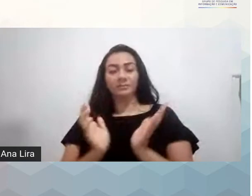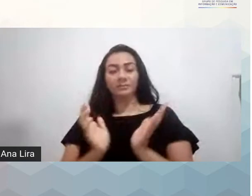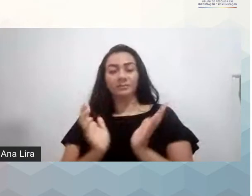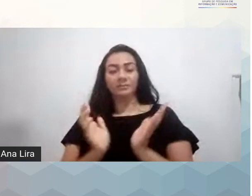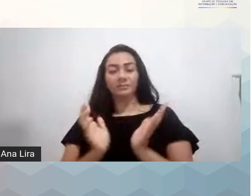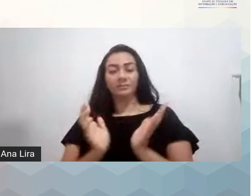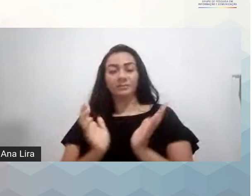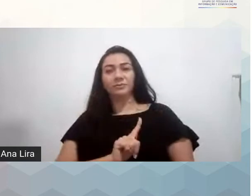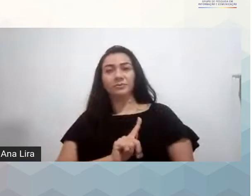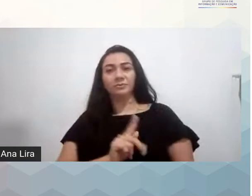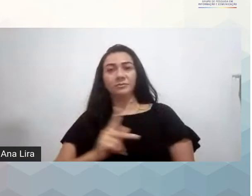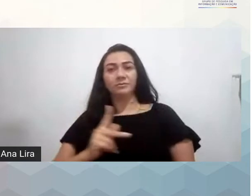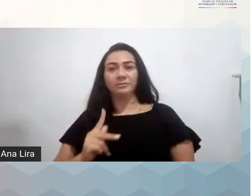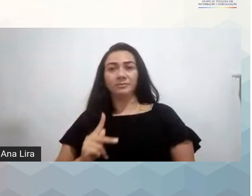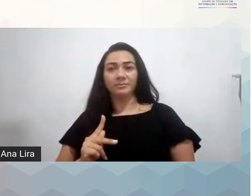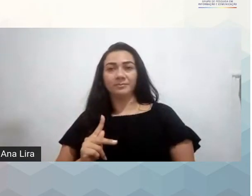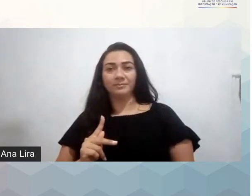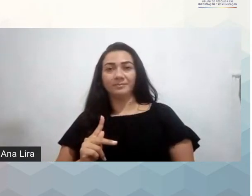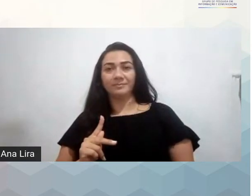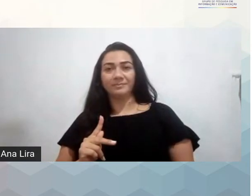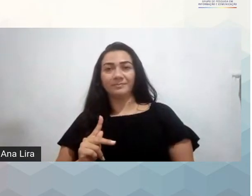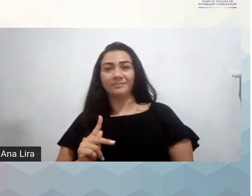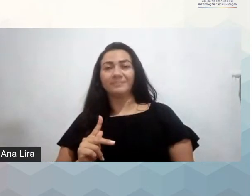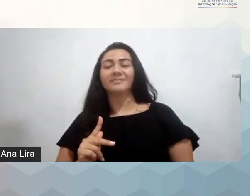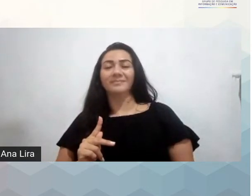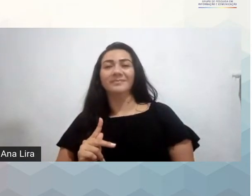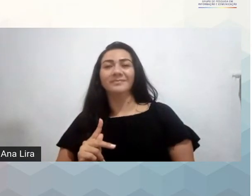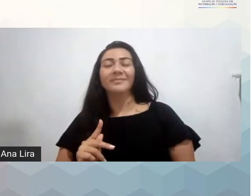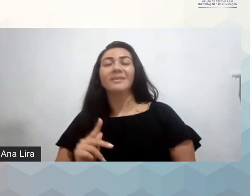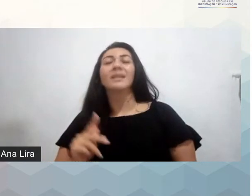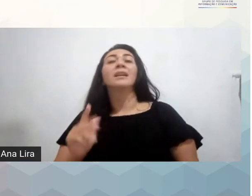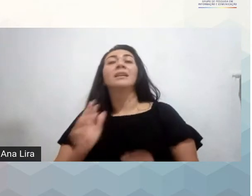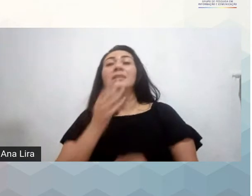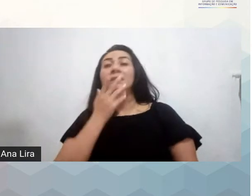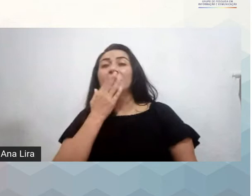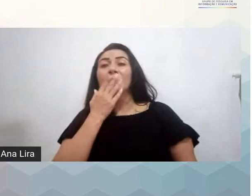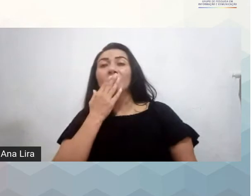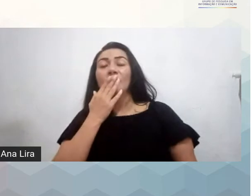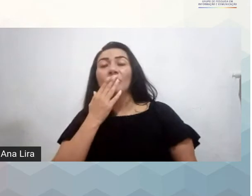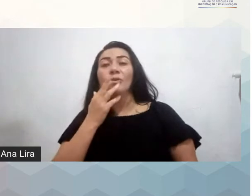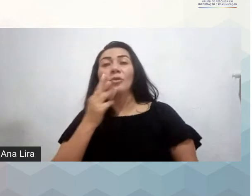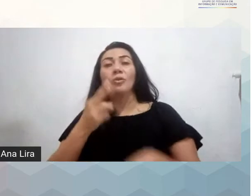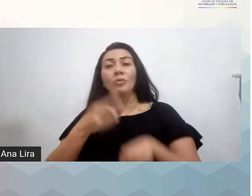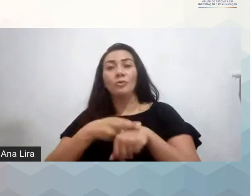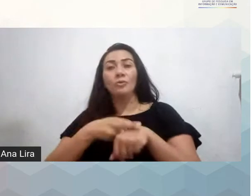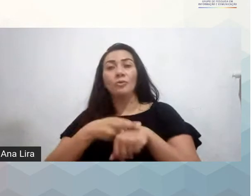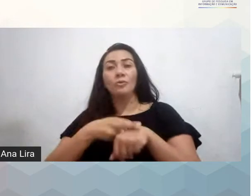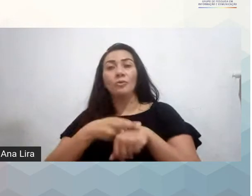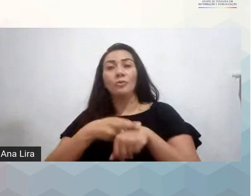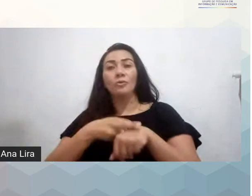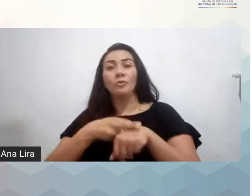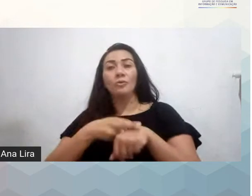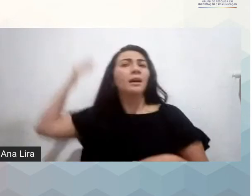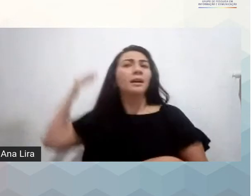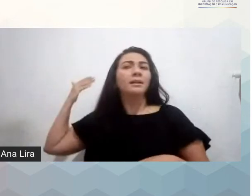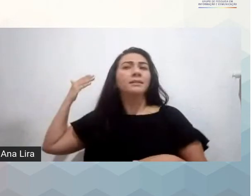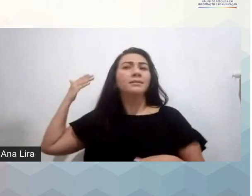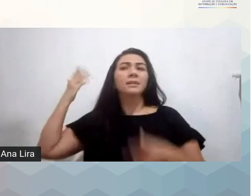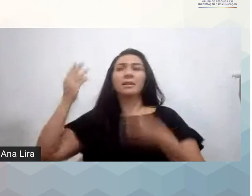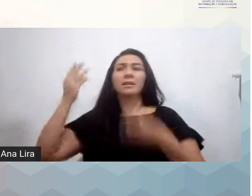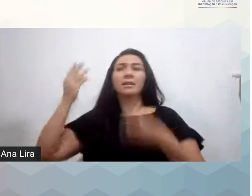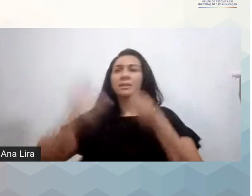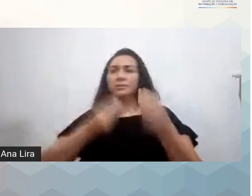lilás. Atrás de mim tem uma parede que, na parte central, tem um papel de parede que